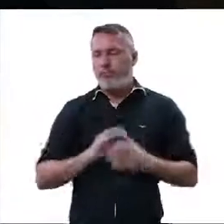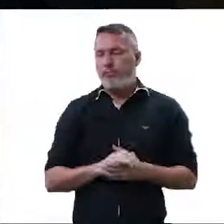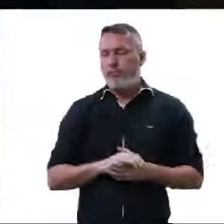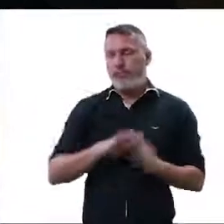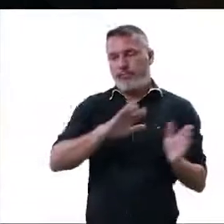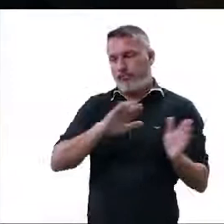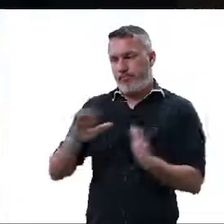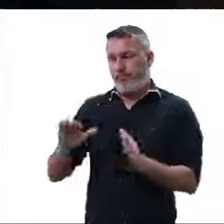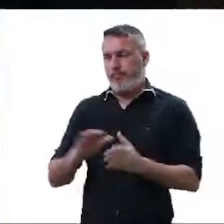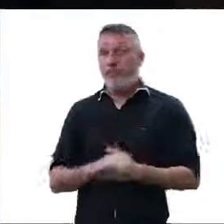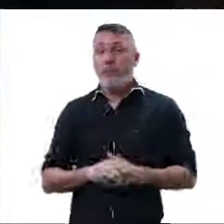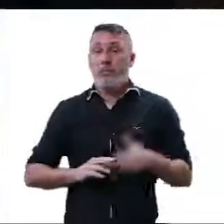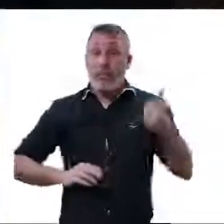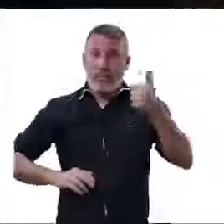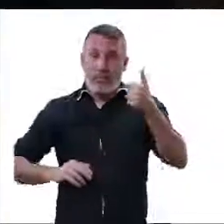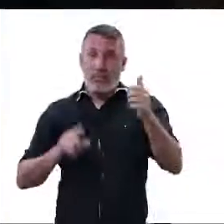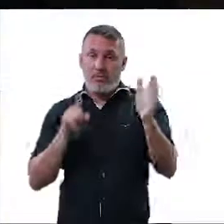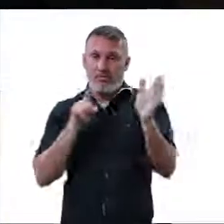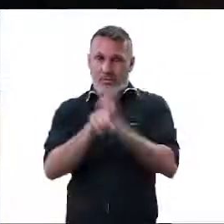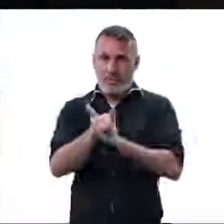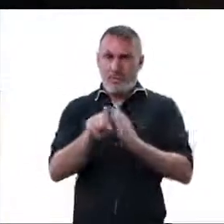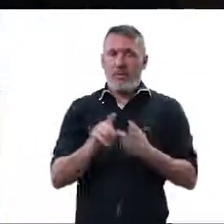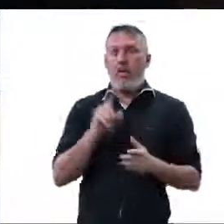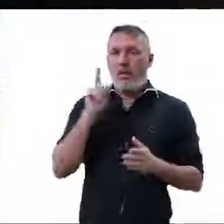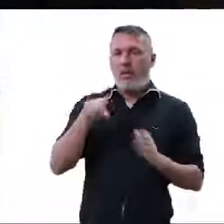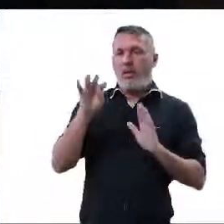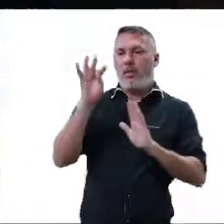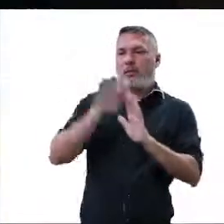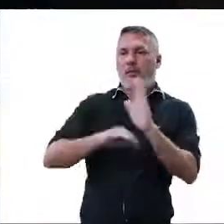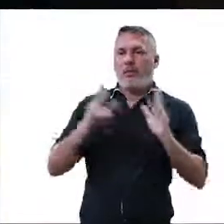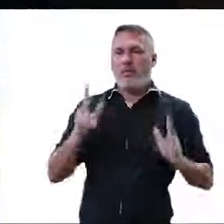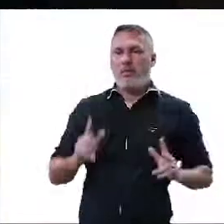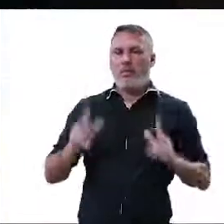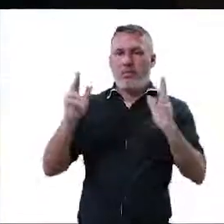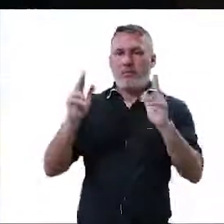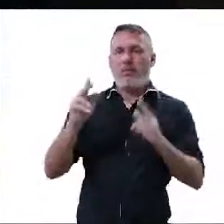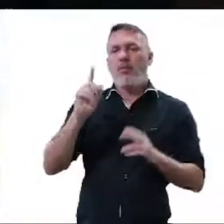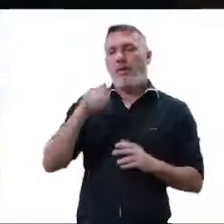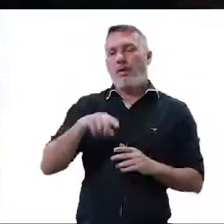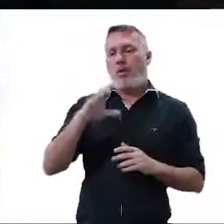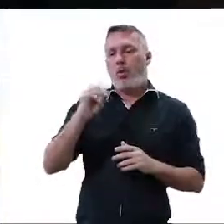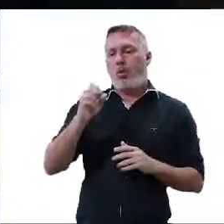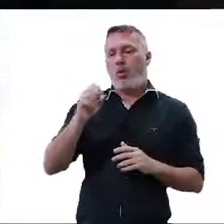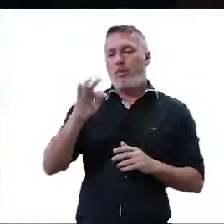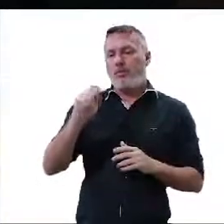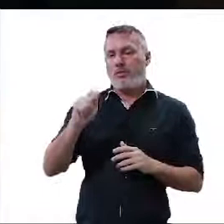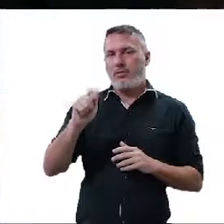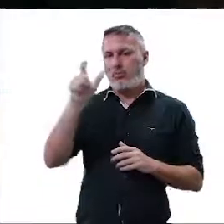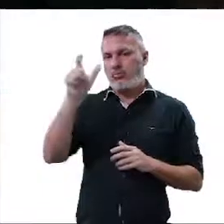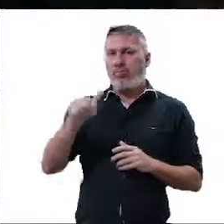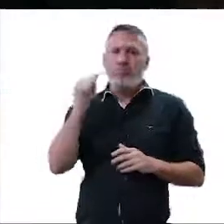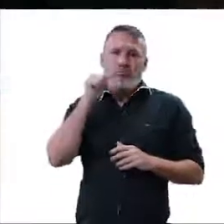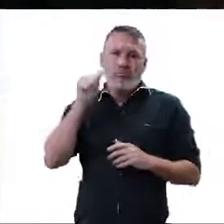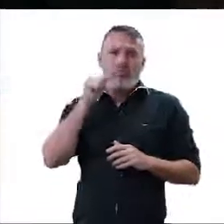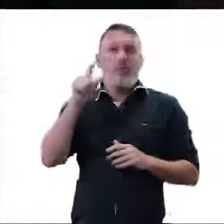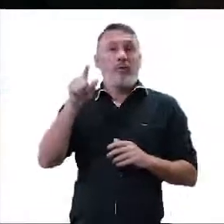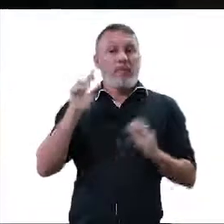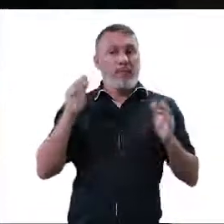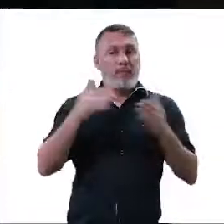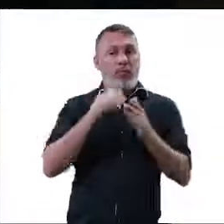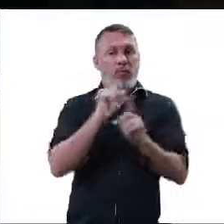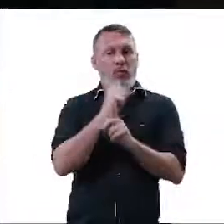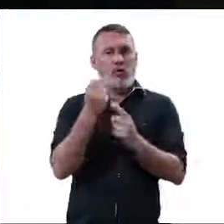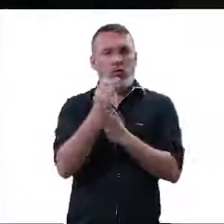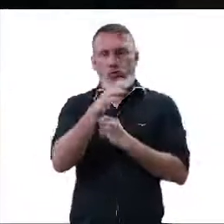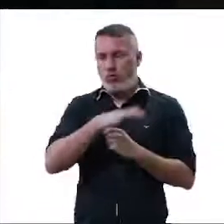lá. A primeira questão, né, tem um texto da Cristina Costa sobre sociologia, então vocês vejam que está bem